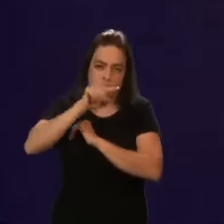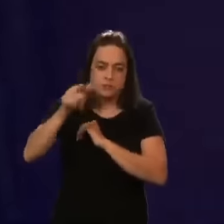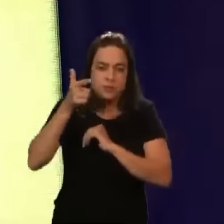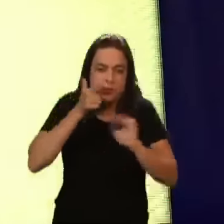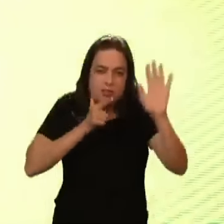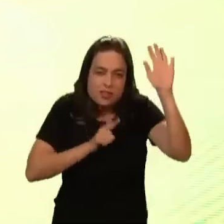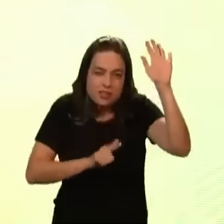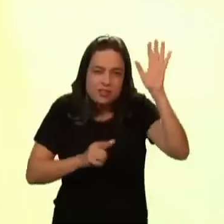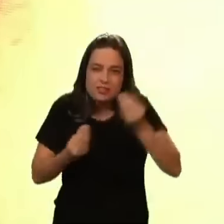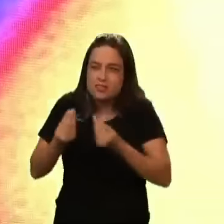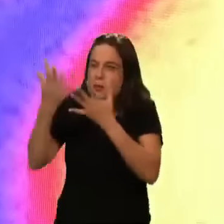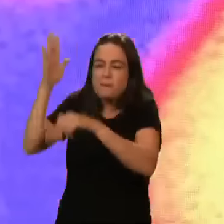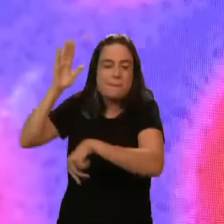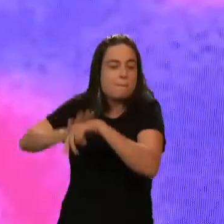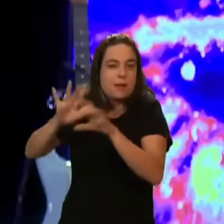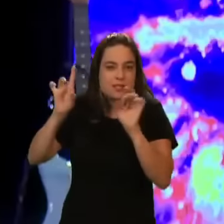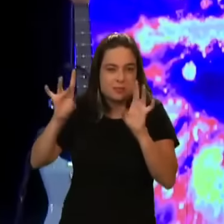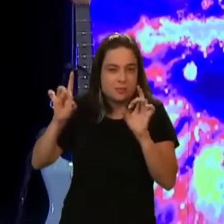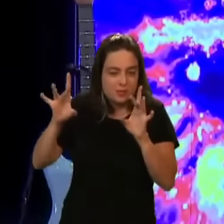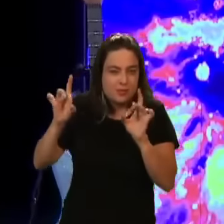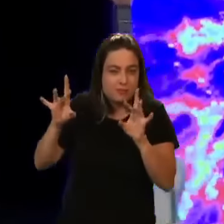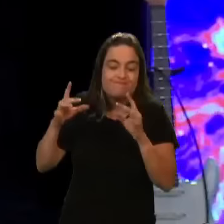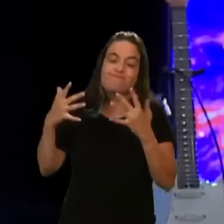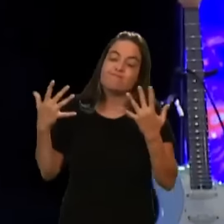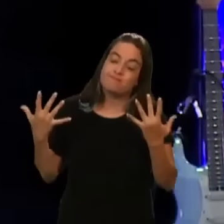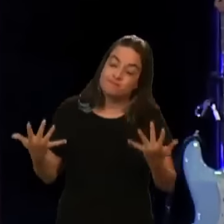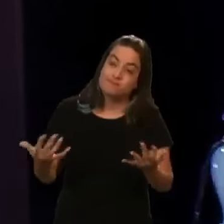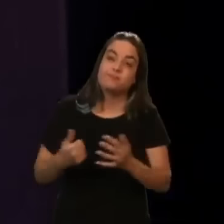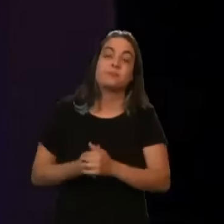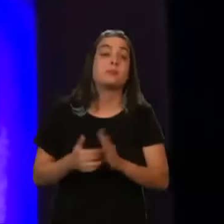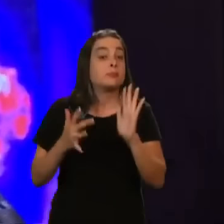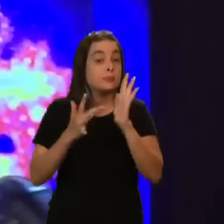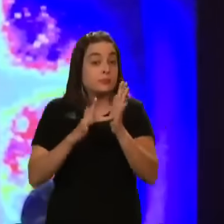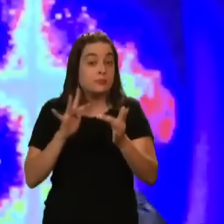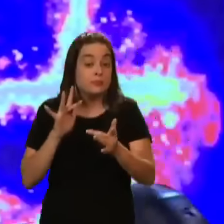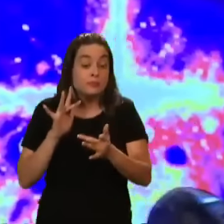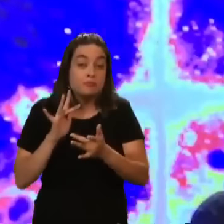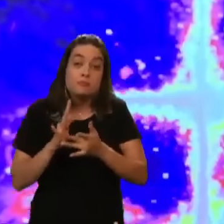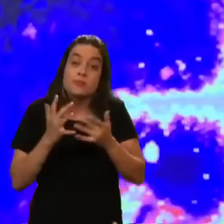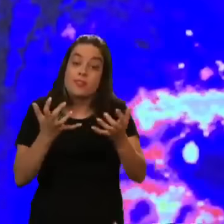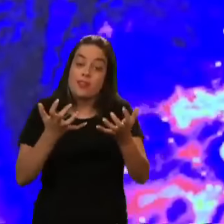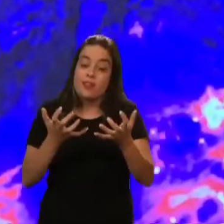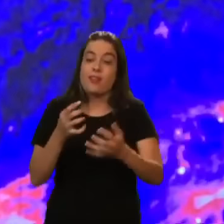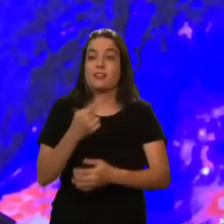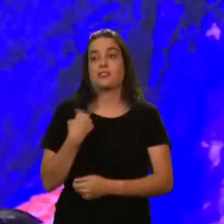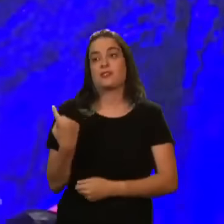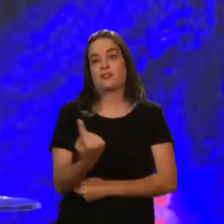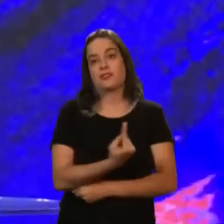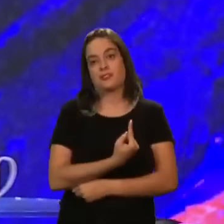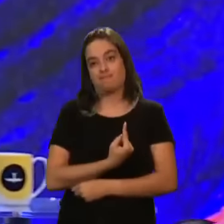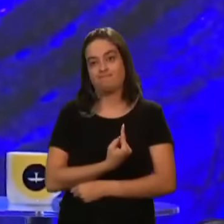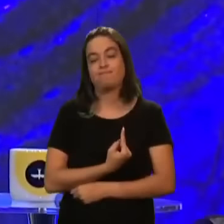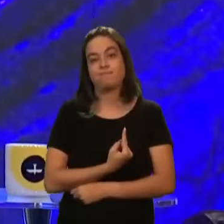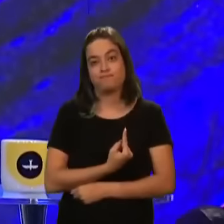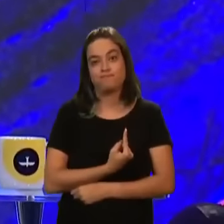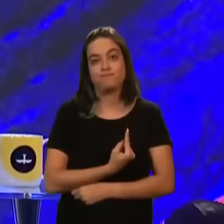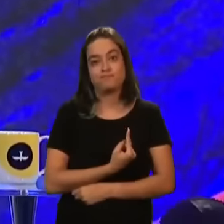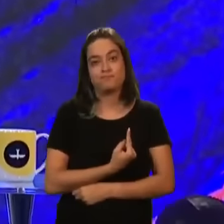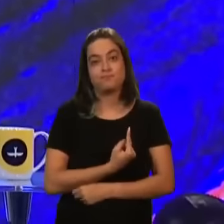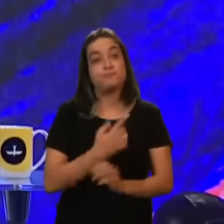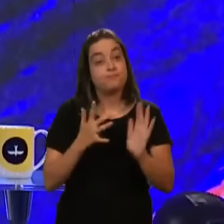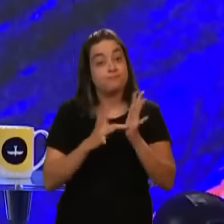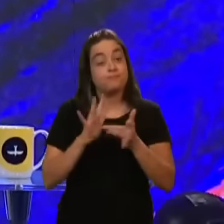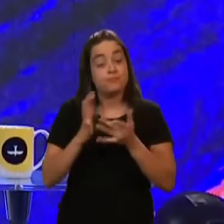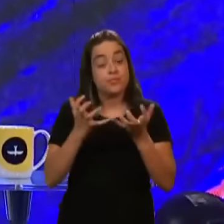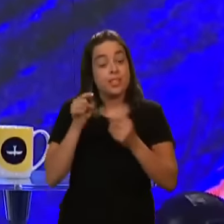esse nível de entrega aqui? É isso que Jesus quer de nós. É isso que Ele quer de